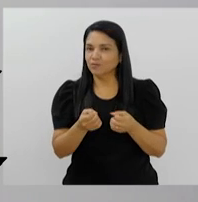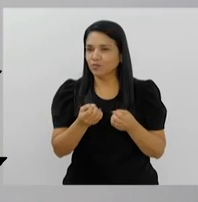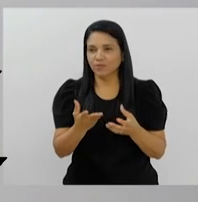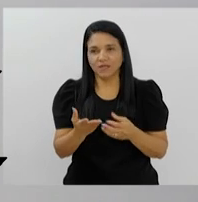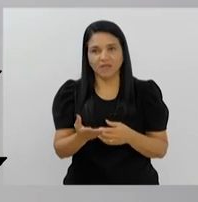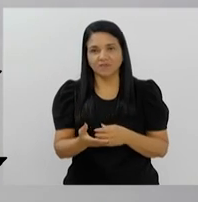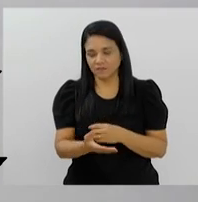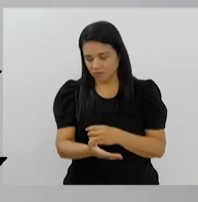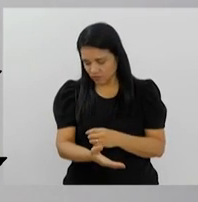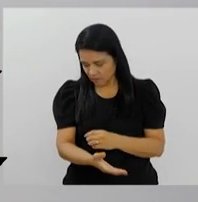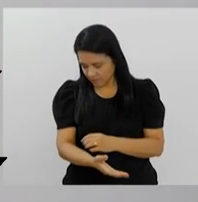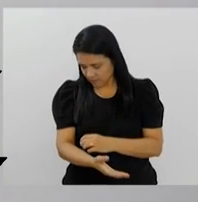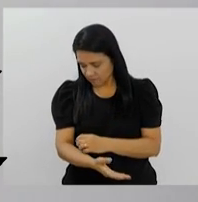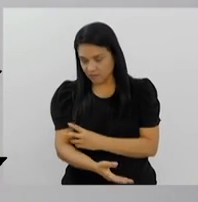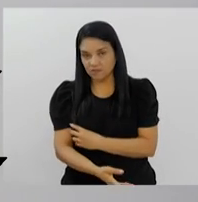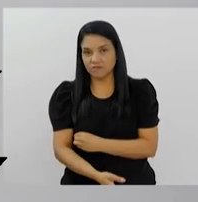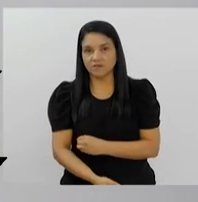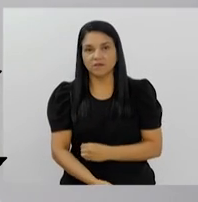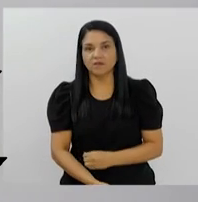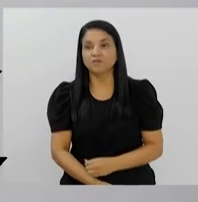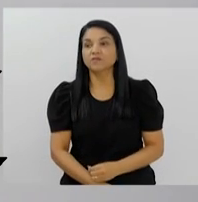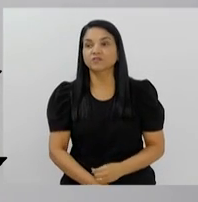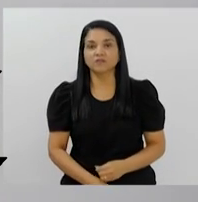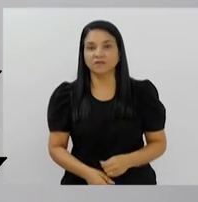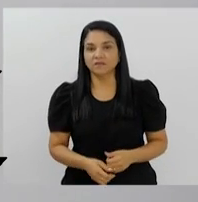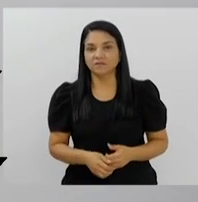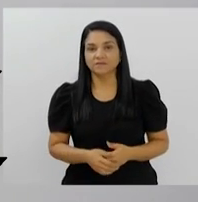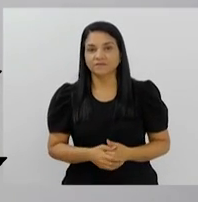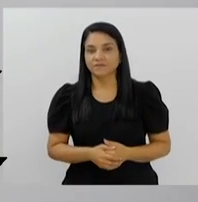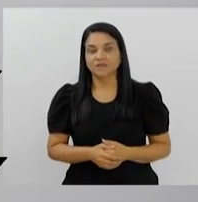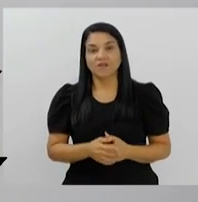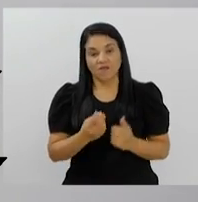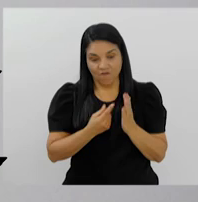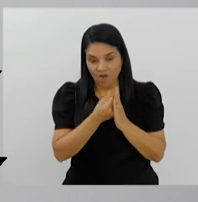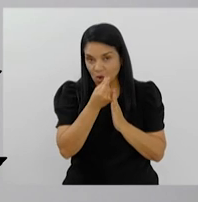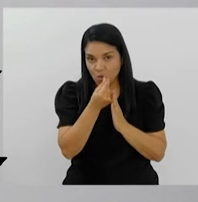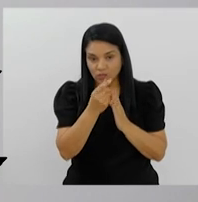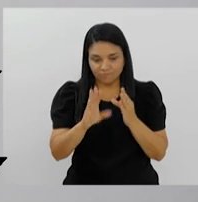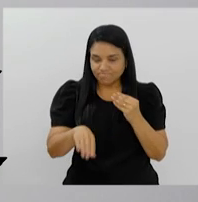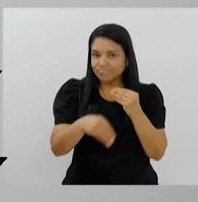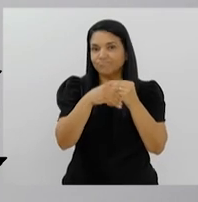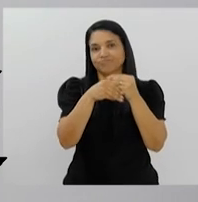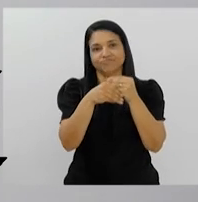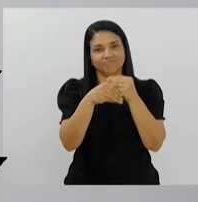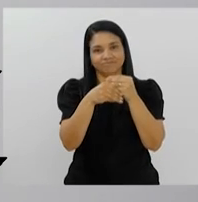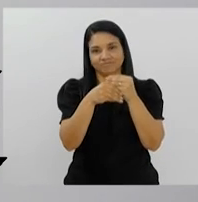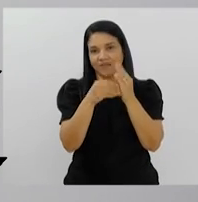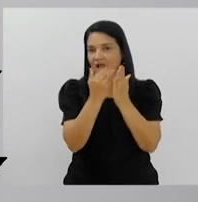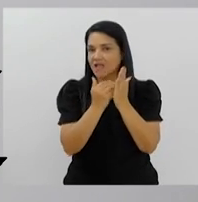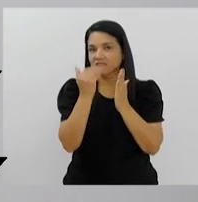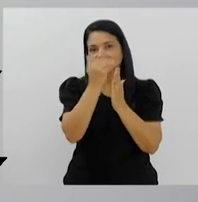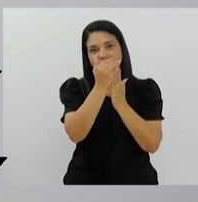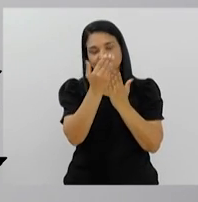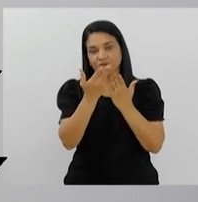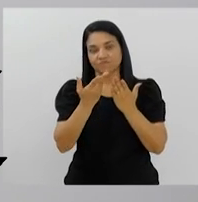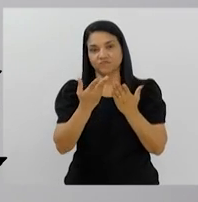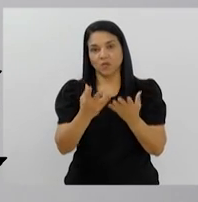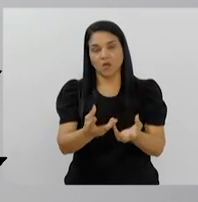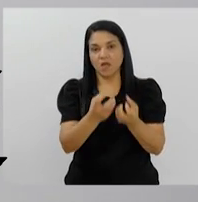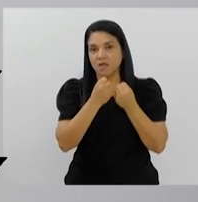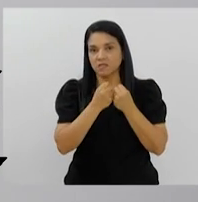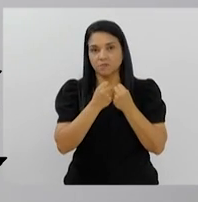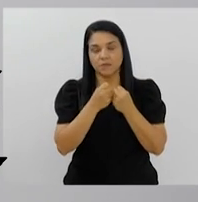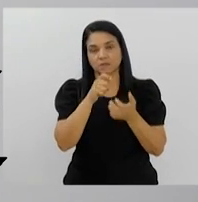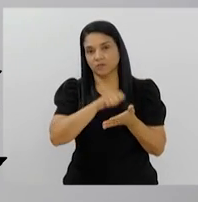do produto cobrança de valores não previstos não recebimento de justificativa por